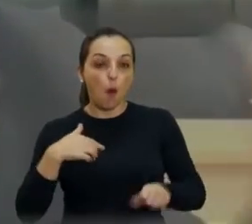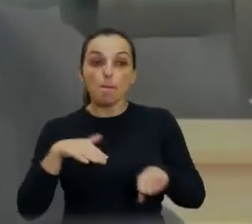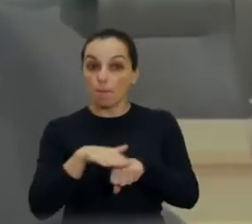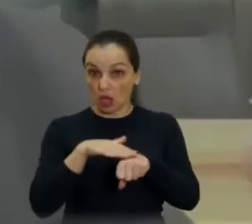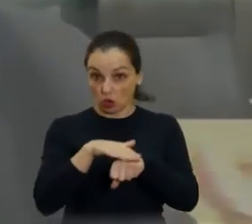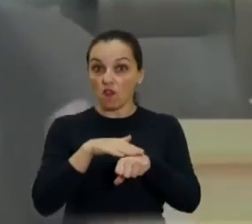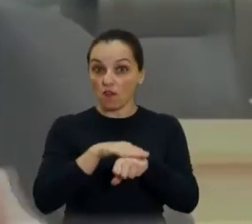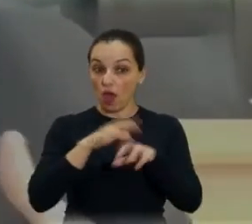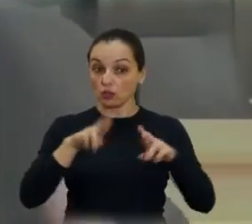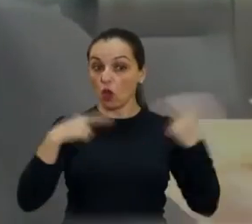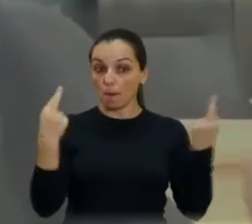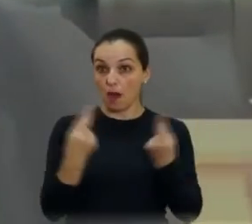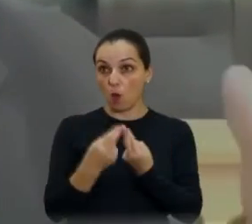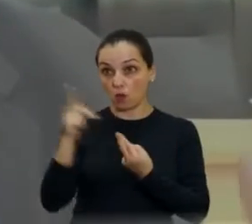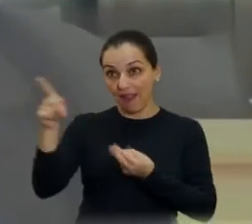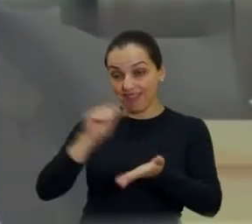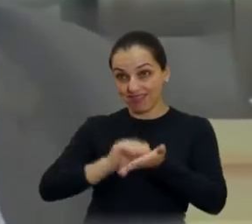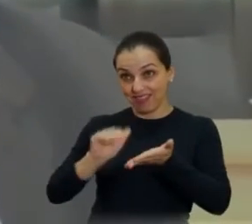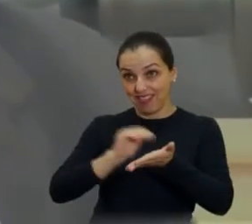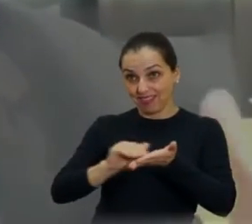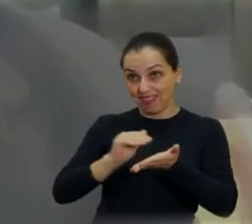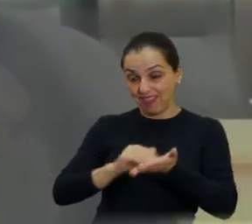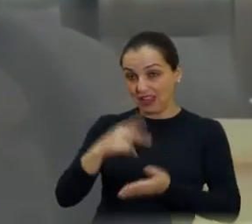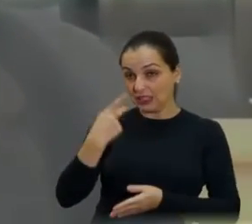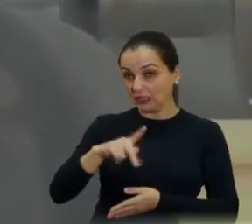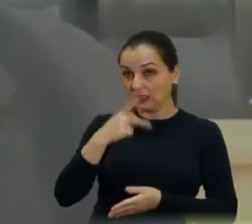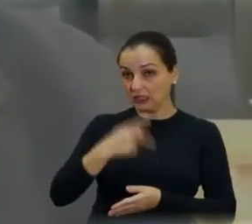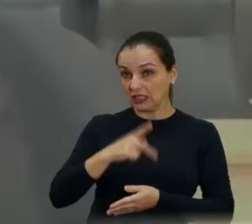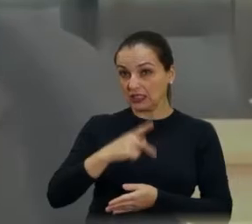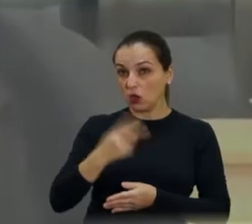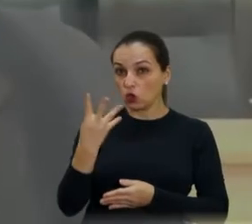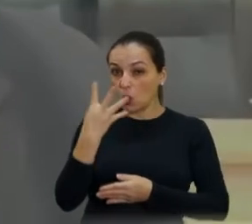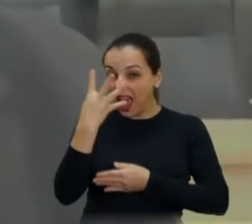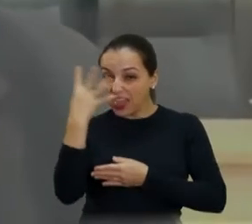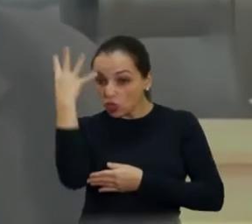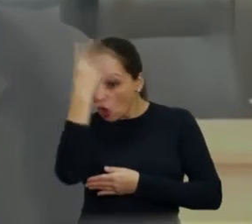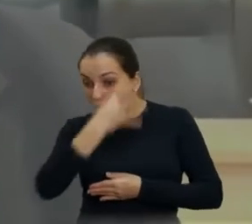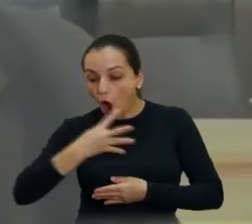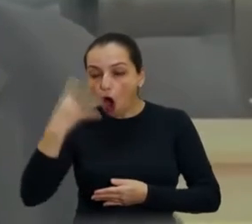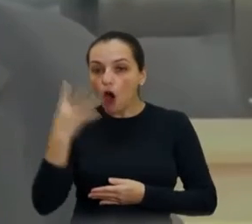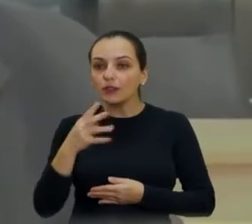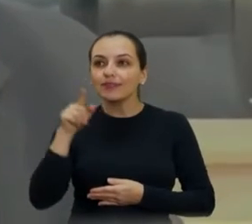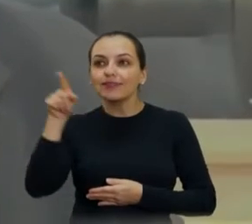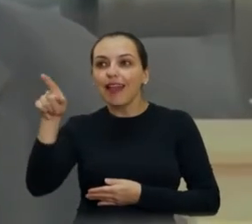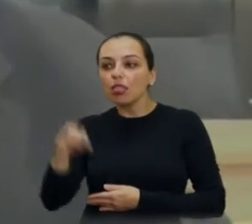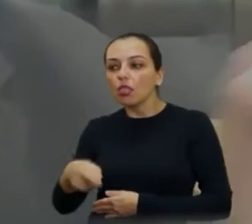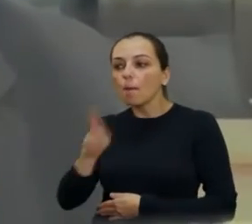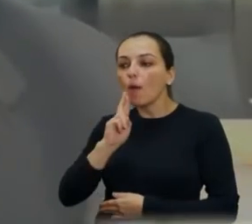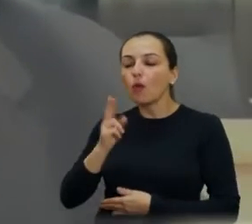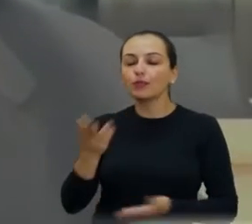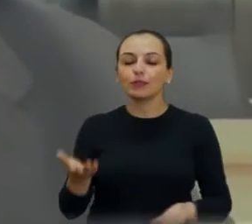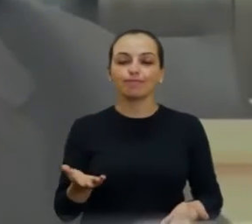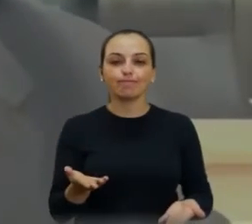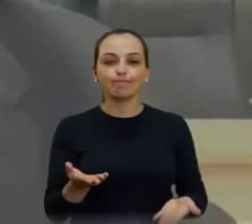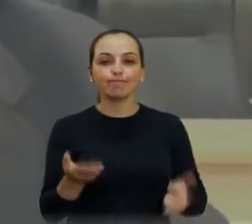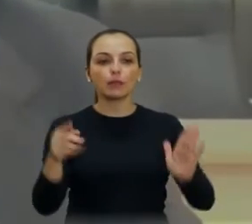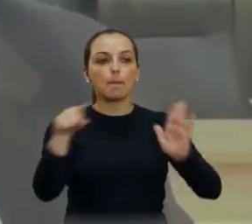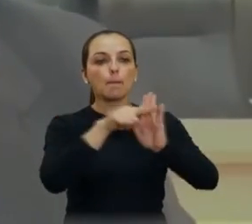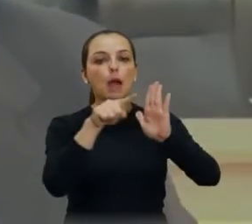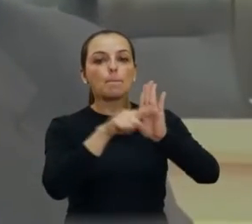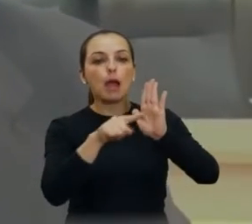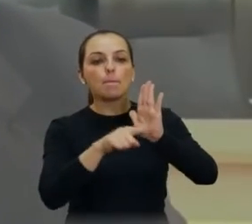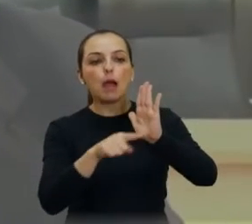reunião muito forte com a secretária de saúde nessa casa por 4 horas e ela respondeu que o nosso protocolo é